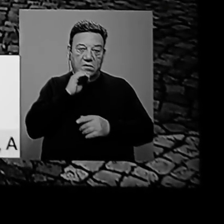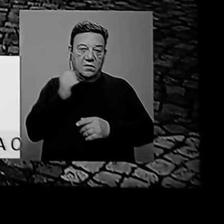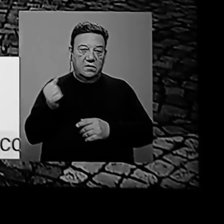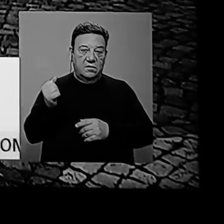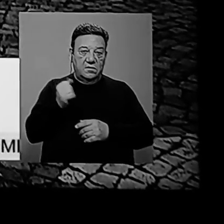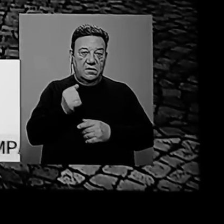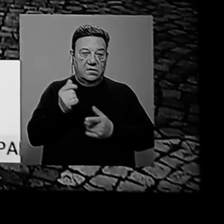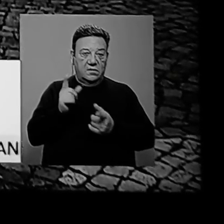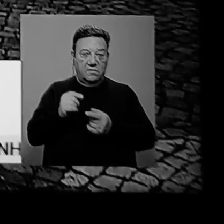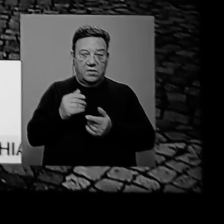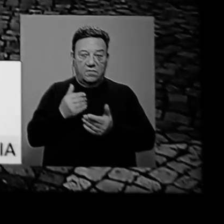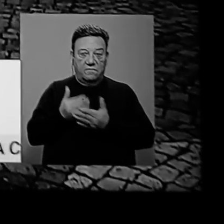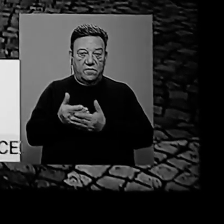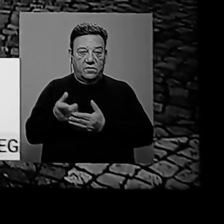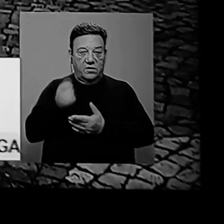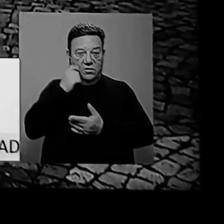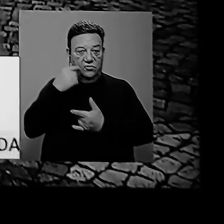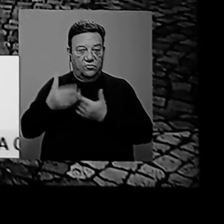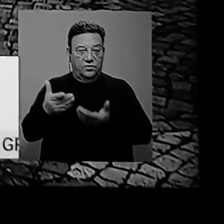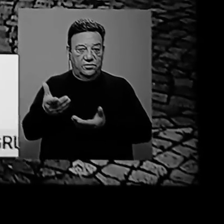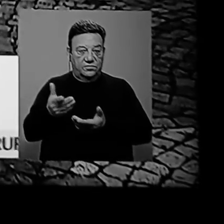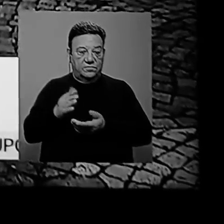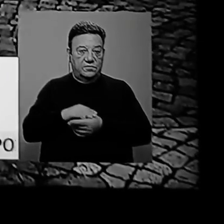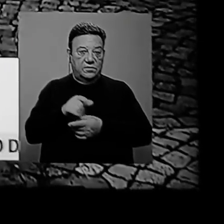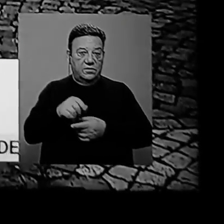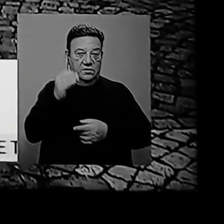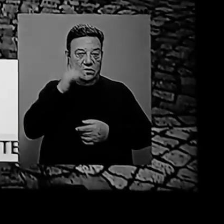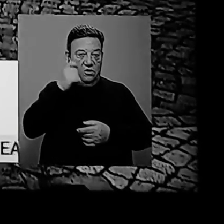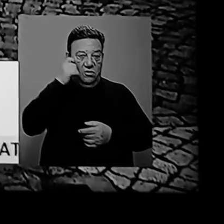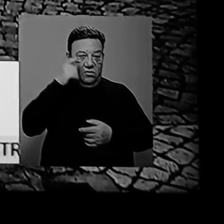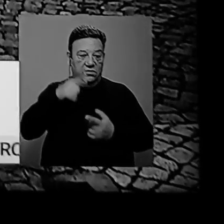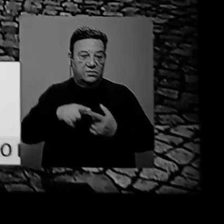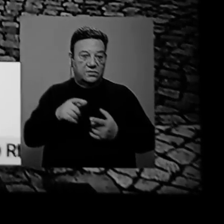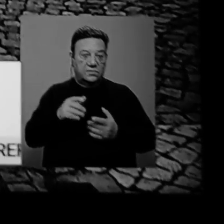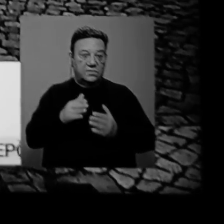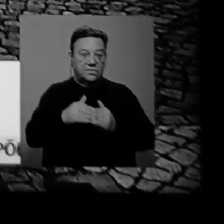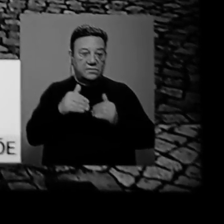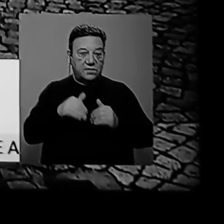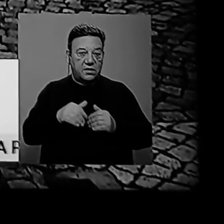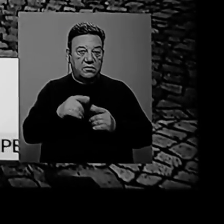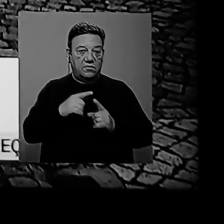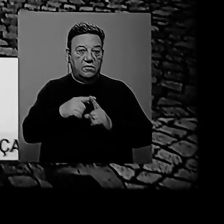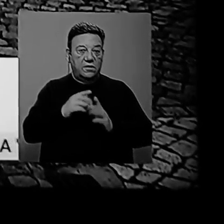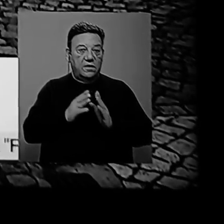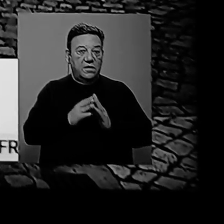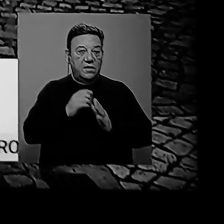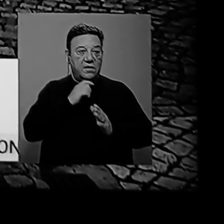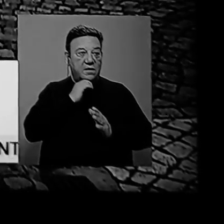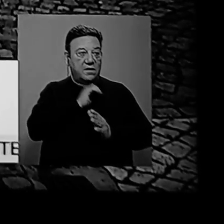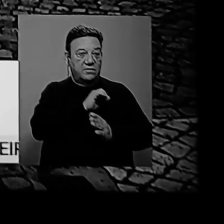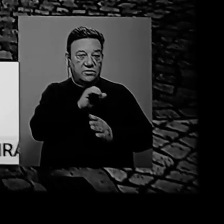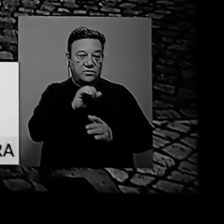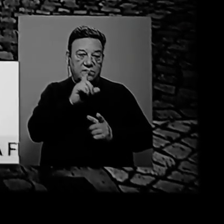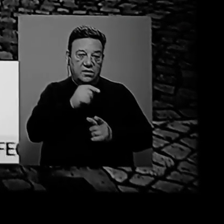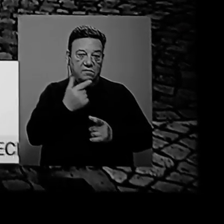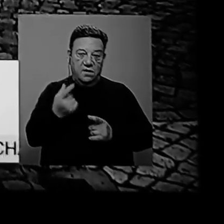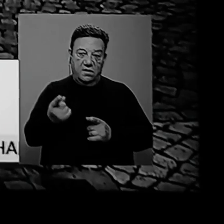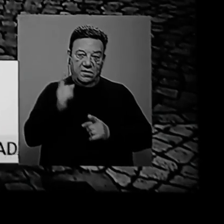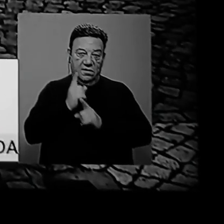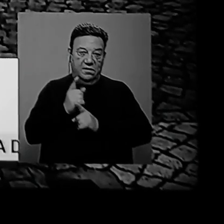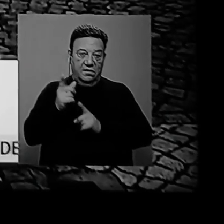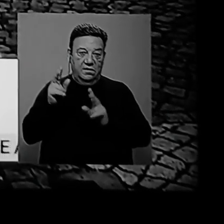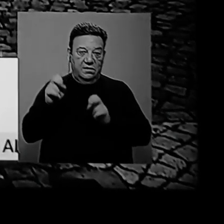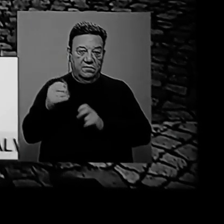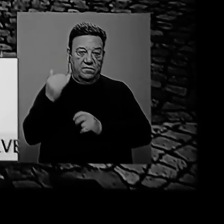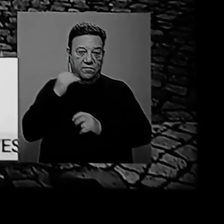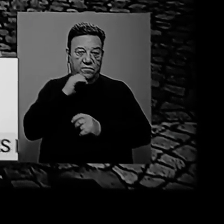a oferta de turismo. Por isso mesmo, aqui no Conselho de Loures, os cemitérios paroquiais também contam com este tipo de